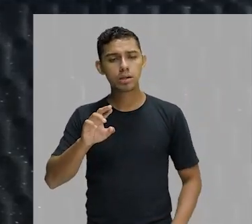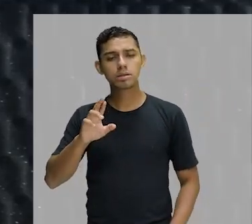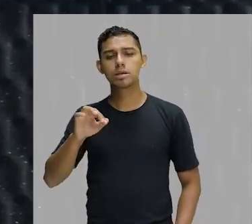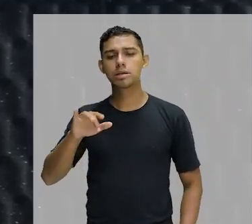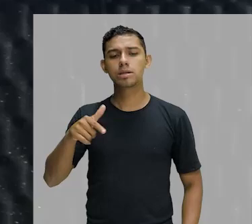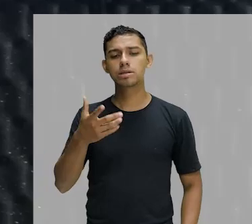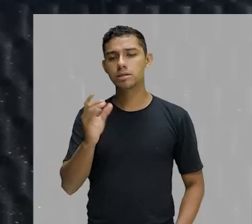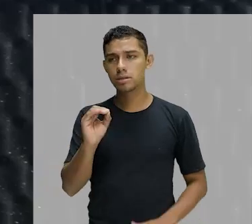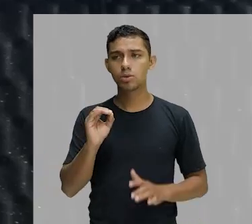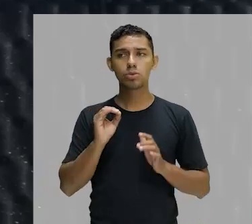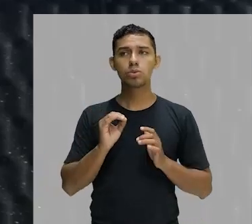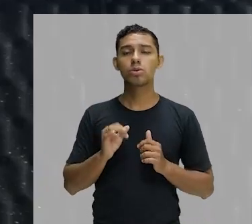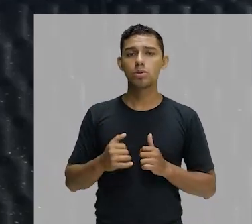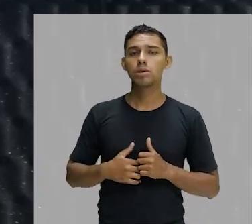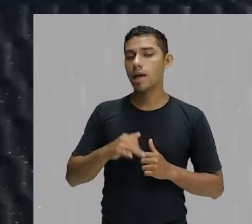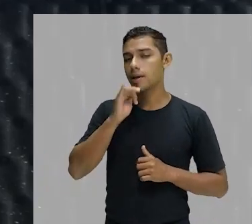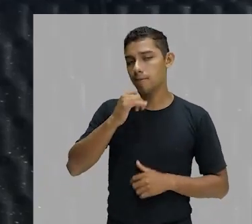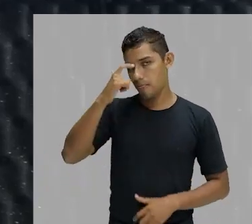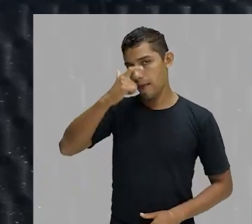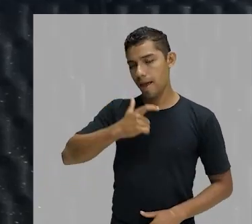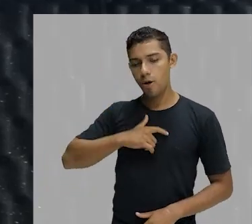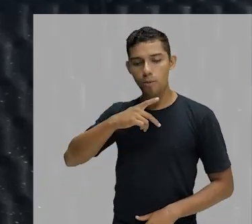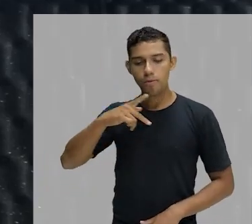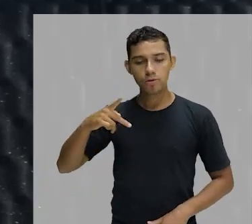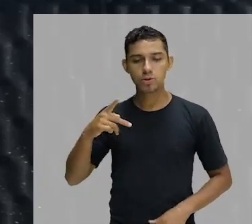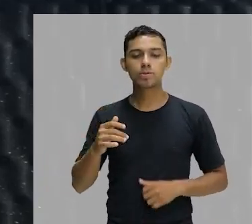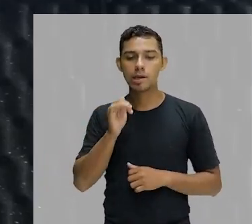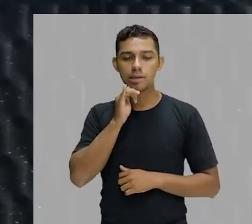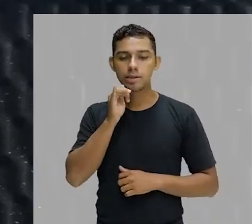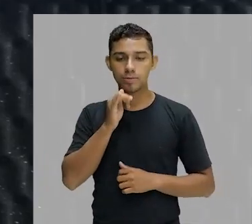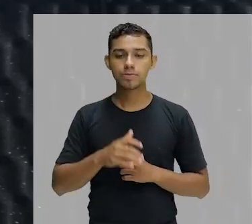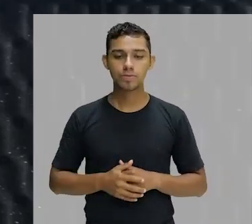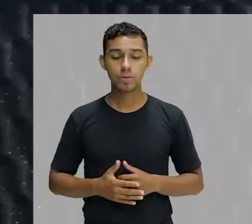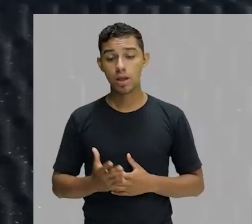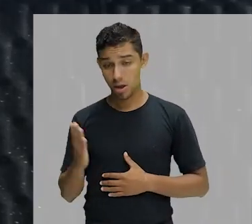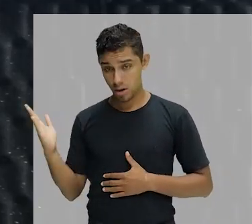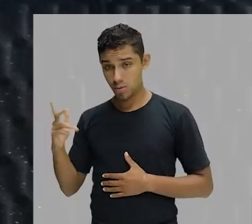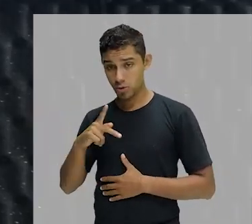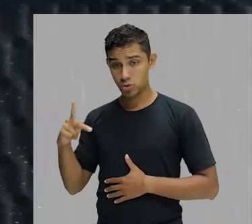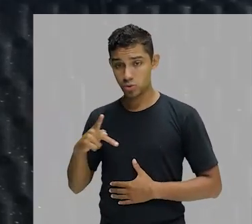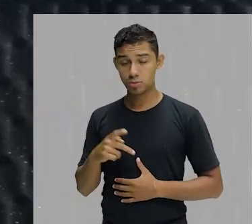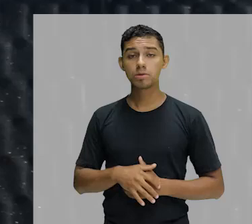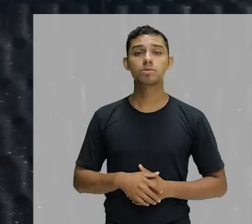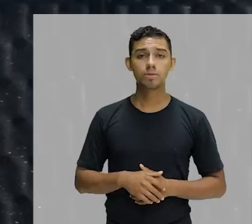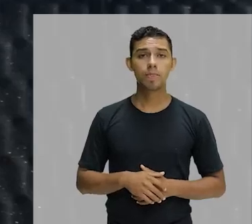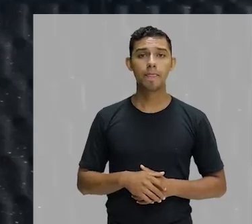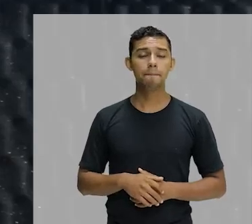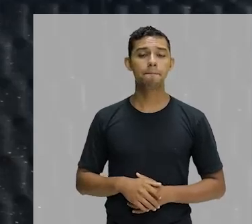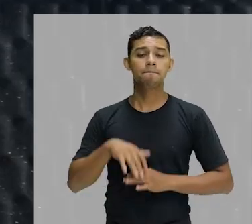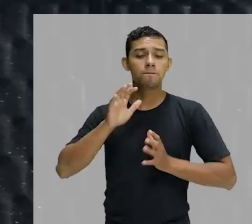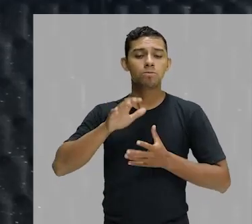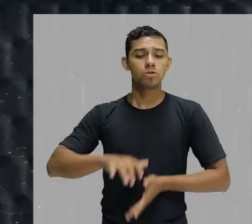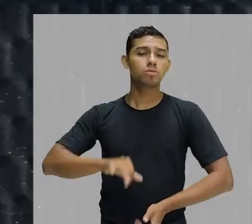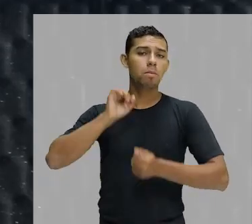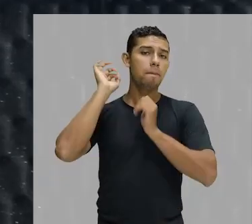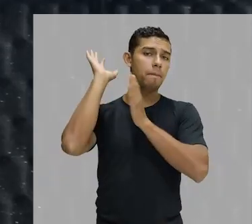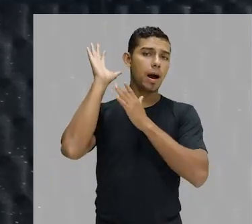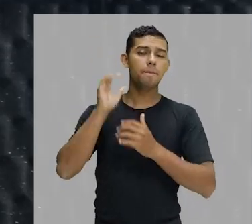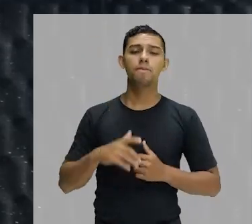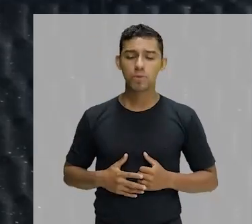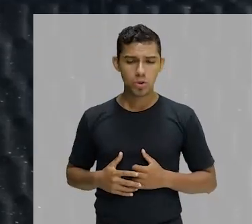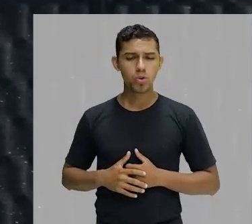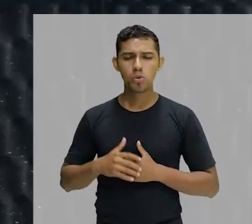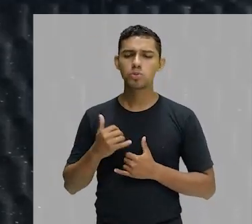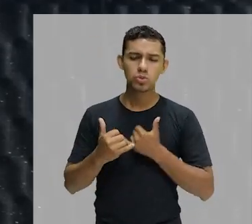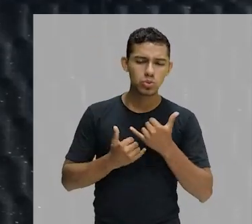Vou me dar como exemplo. Eu fui atleta de basquetebol. Joguei basquetebol. Comecei a